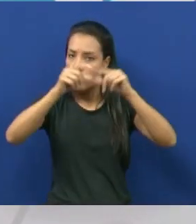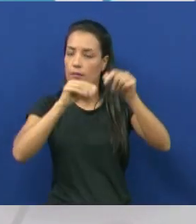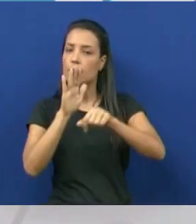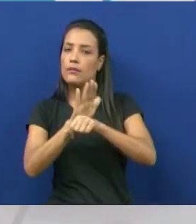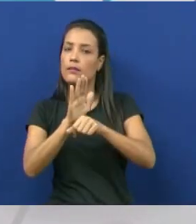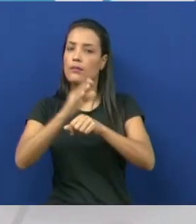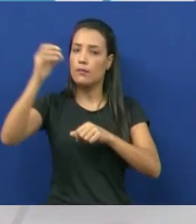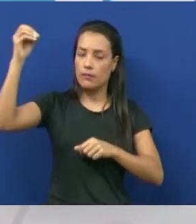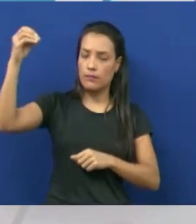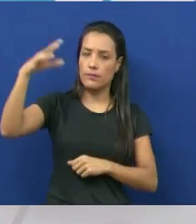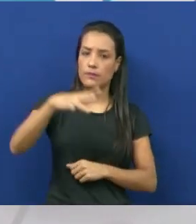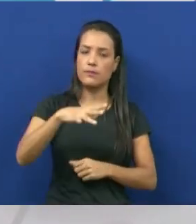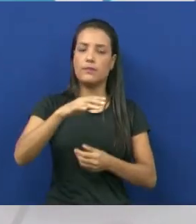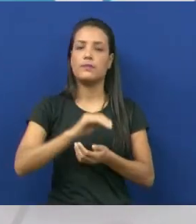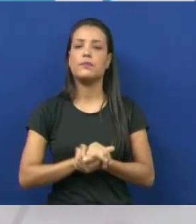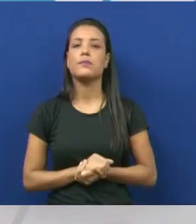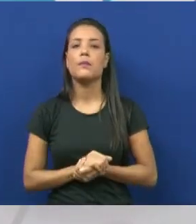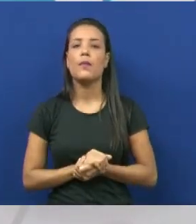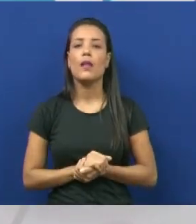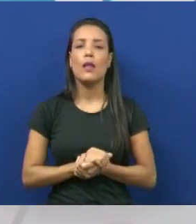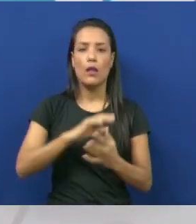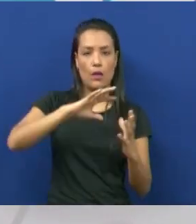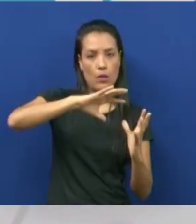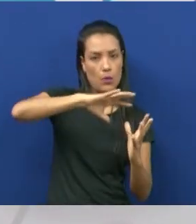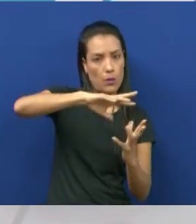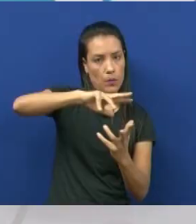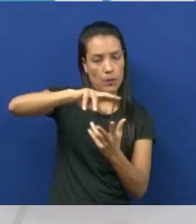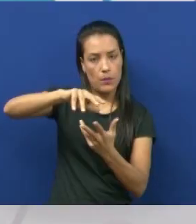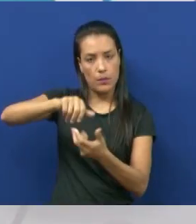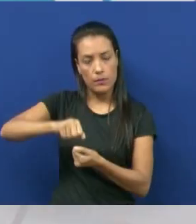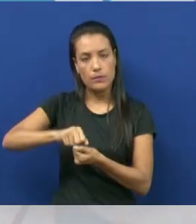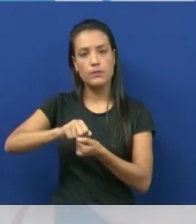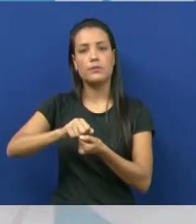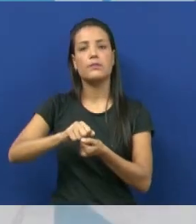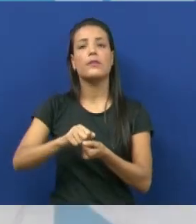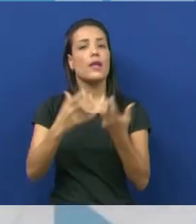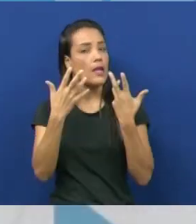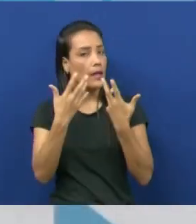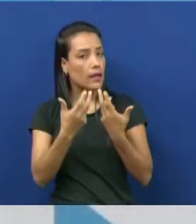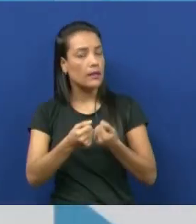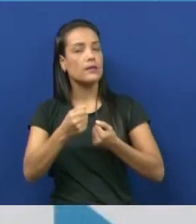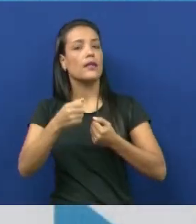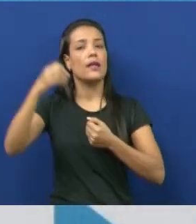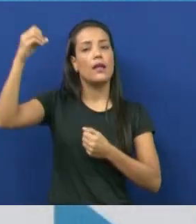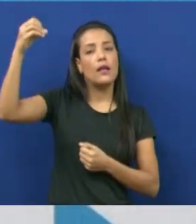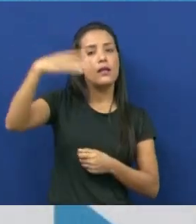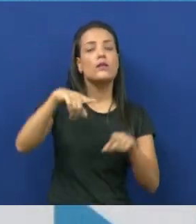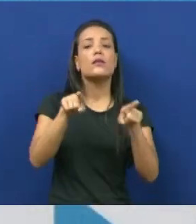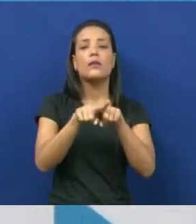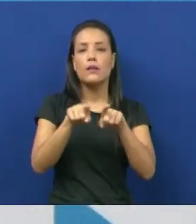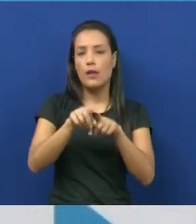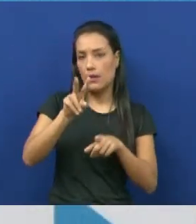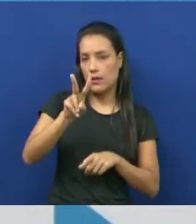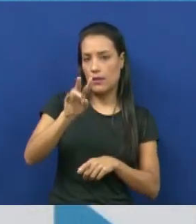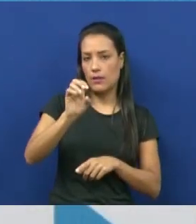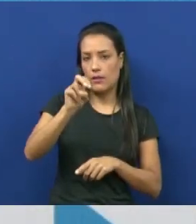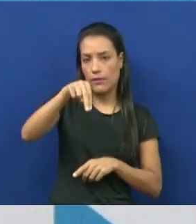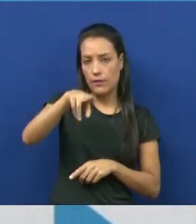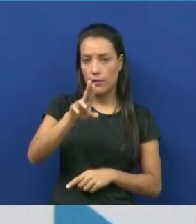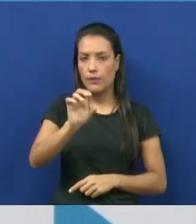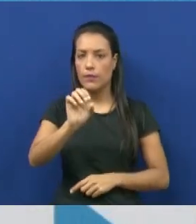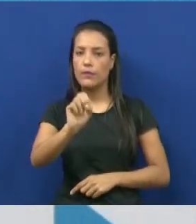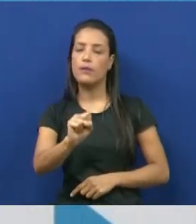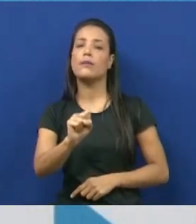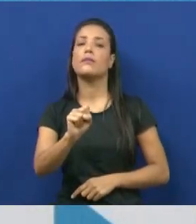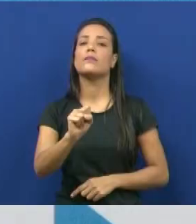Um planeta que ele recebe um nome bem comum de estrela é o planeta Vênus. Ele é conhecido popularmente como